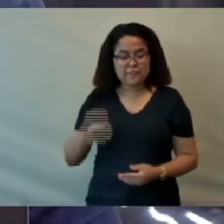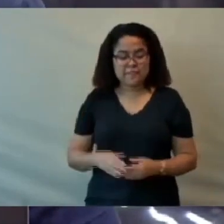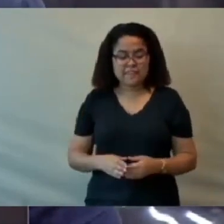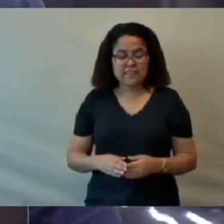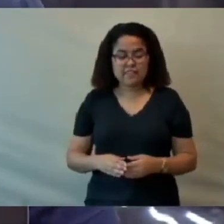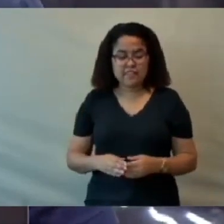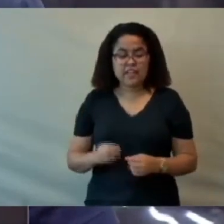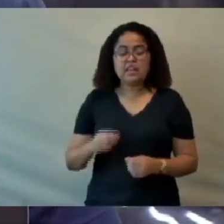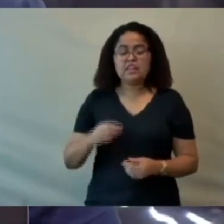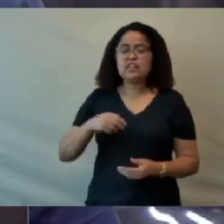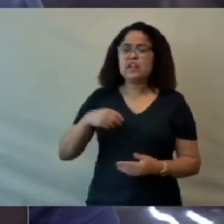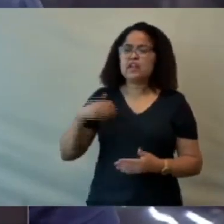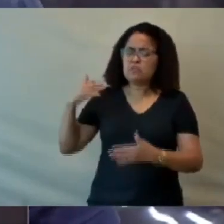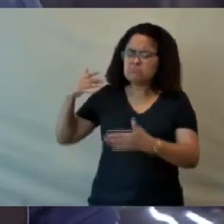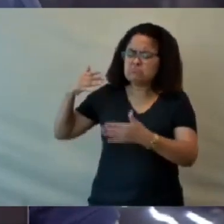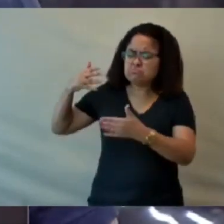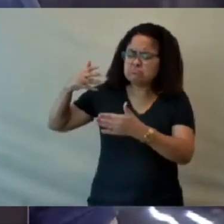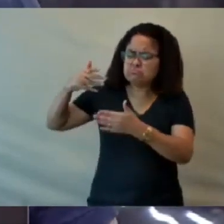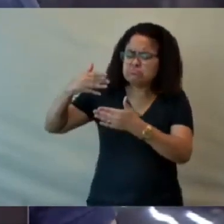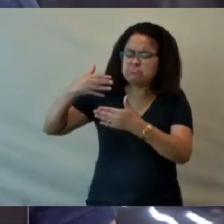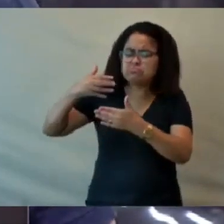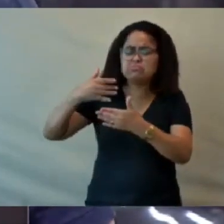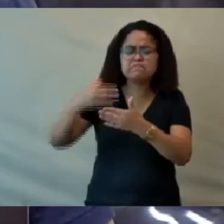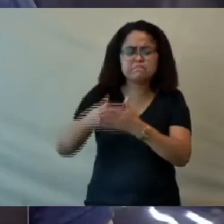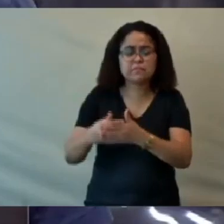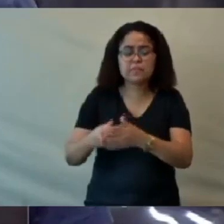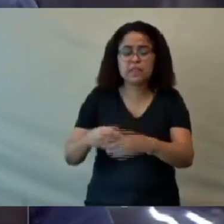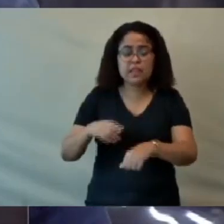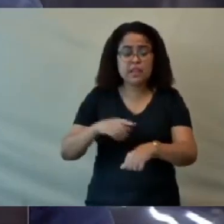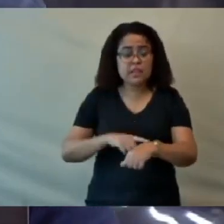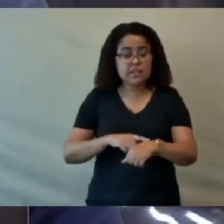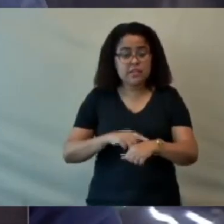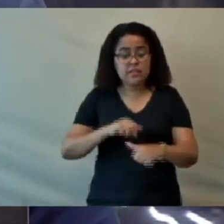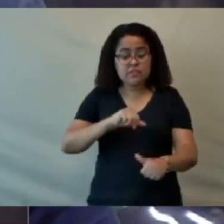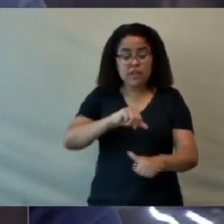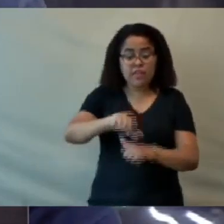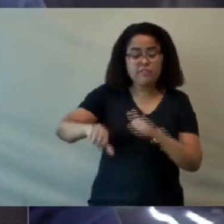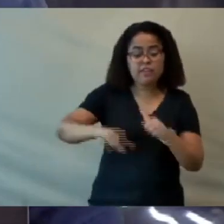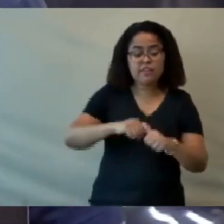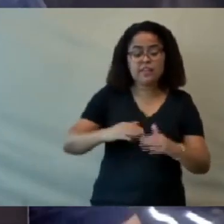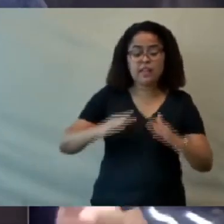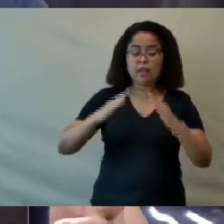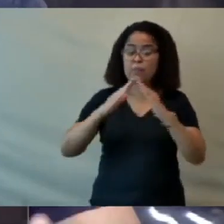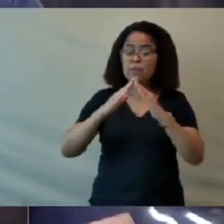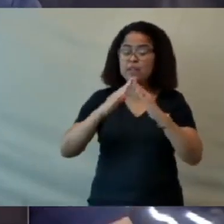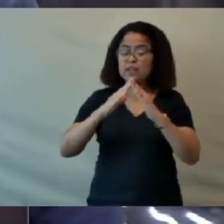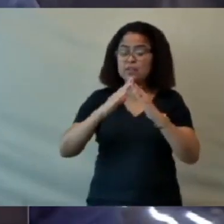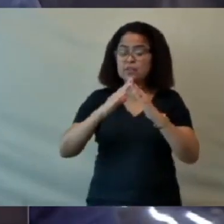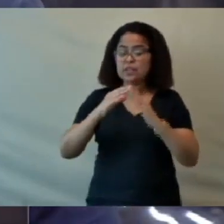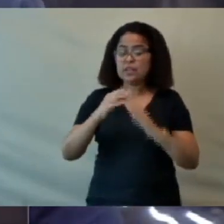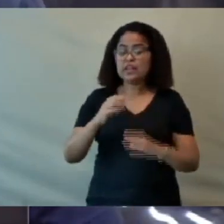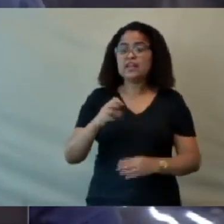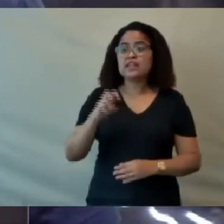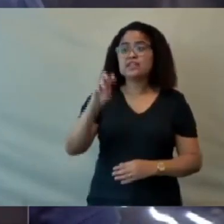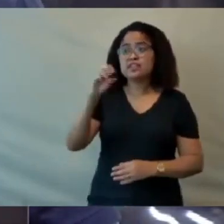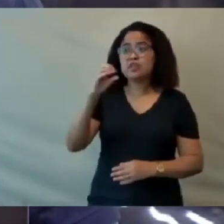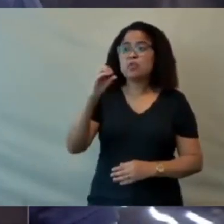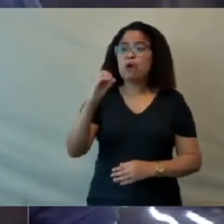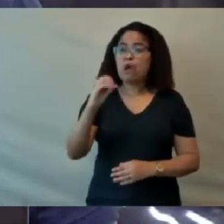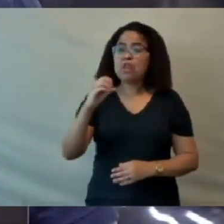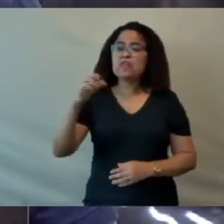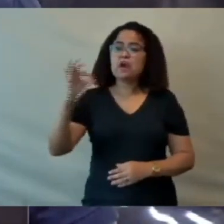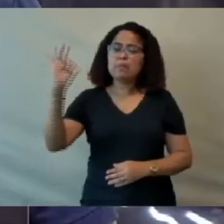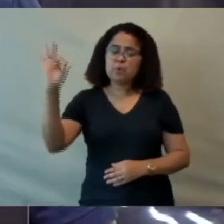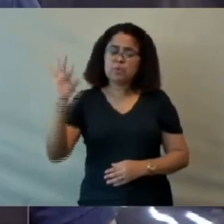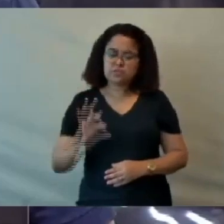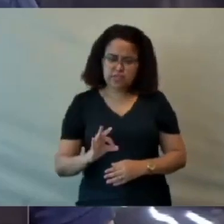muito tempo para a pirâmide inverter e temos aí 50% jovens 50% jovens a mais tempo e a gente